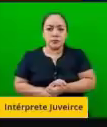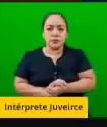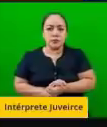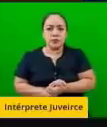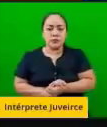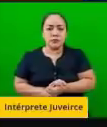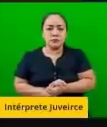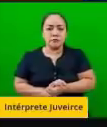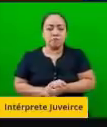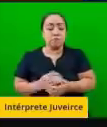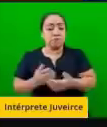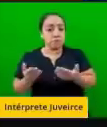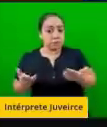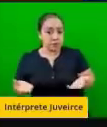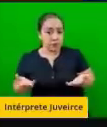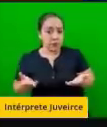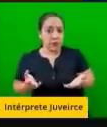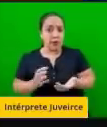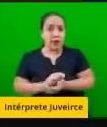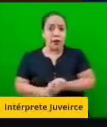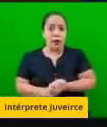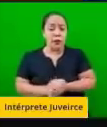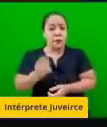Bom, pensando nessa